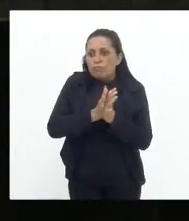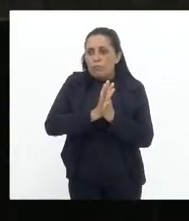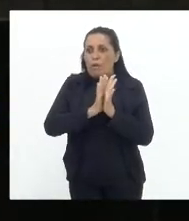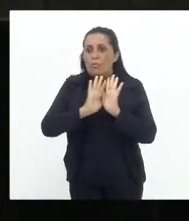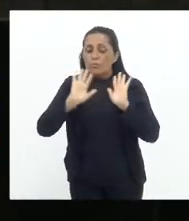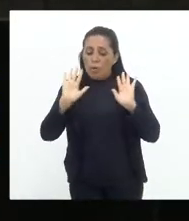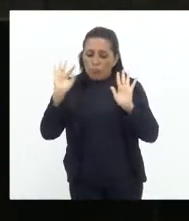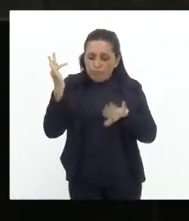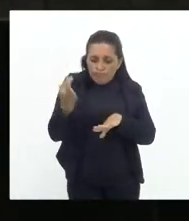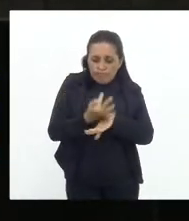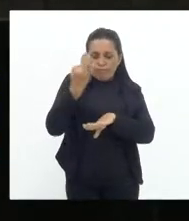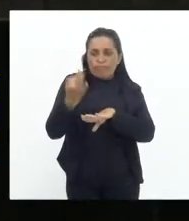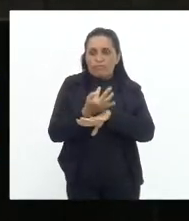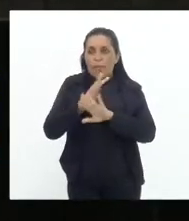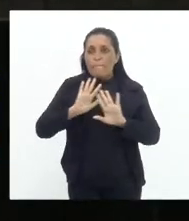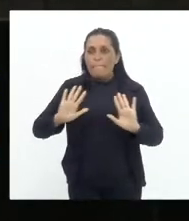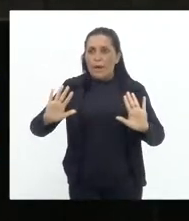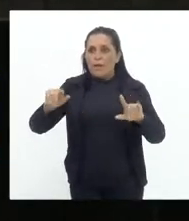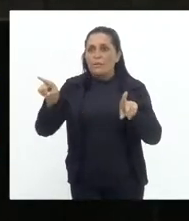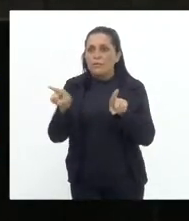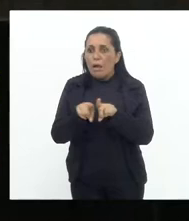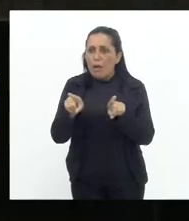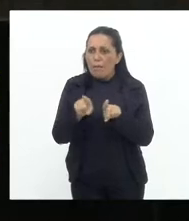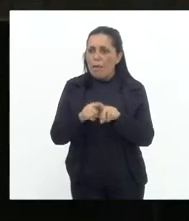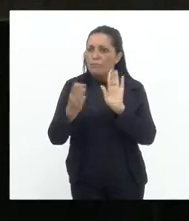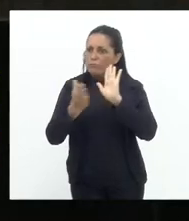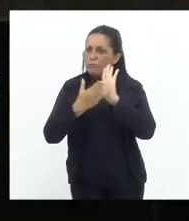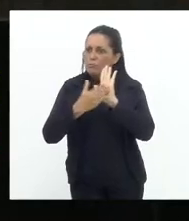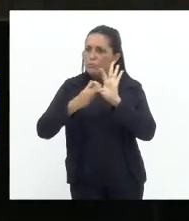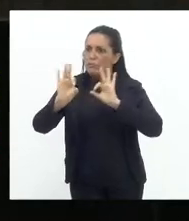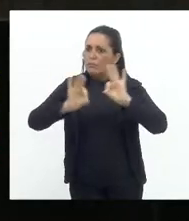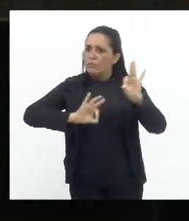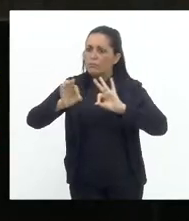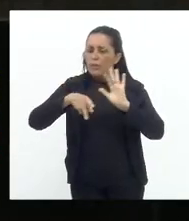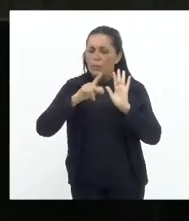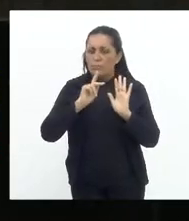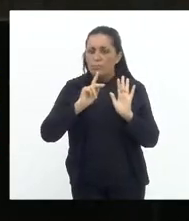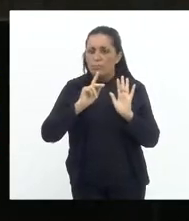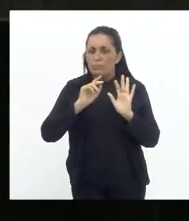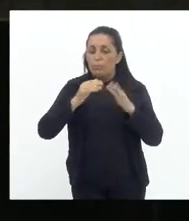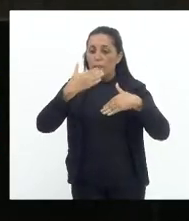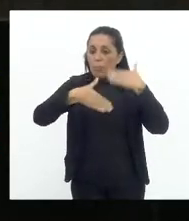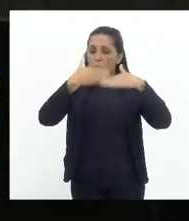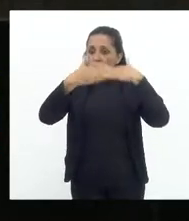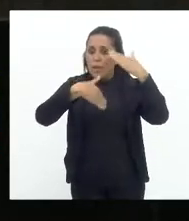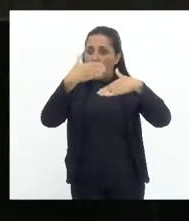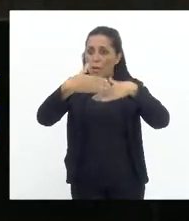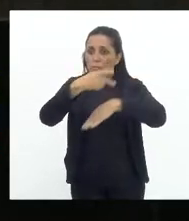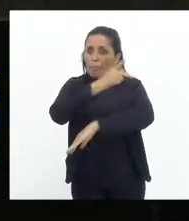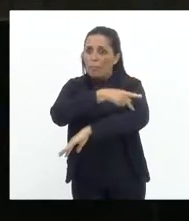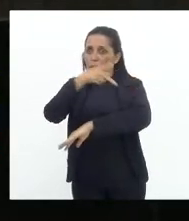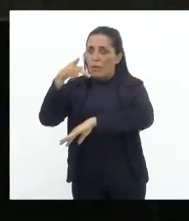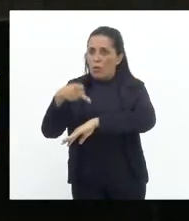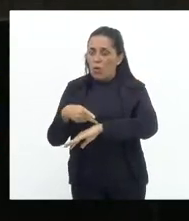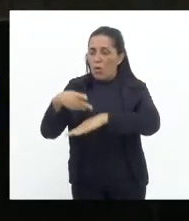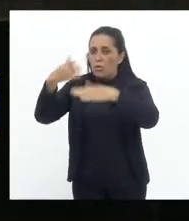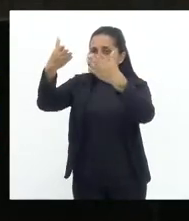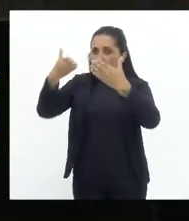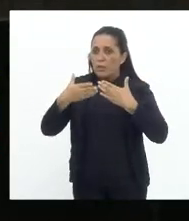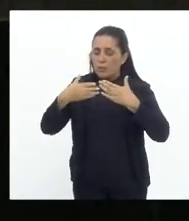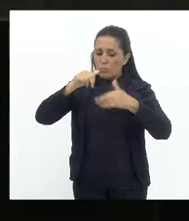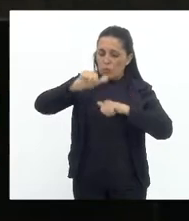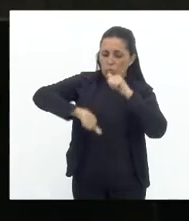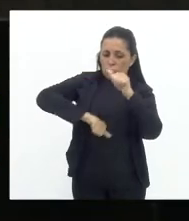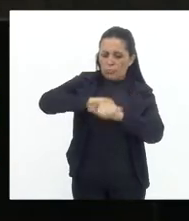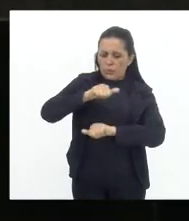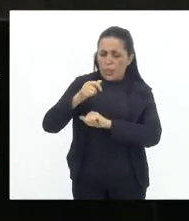superá-lo mas como propor projetos processos pedagógicos que Tragam uma mudança